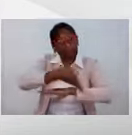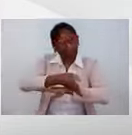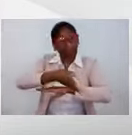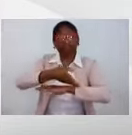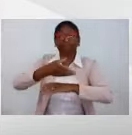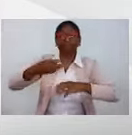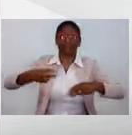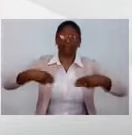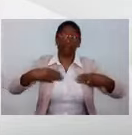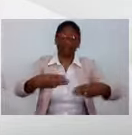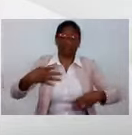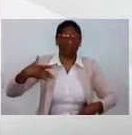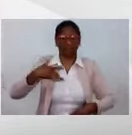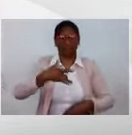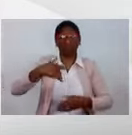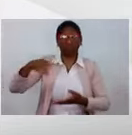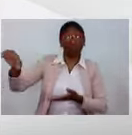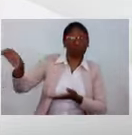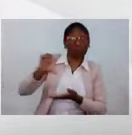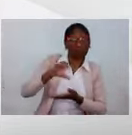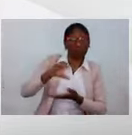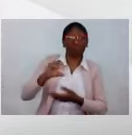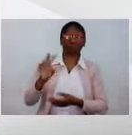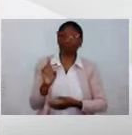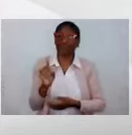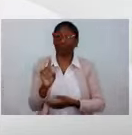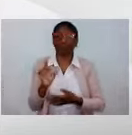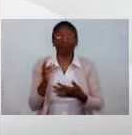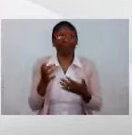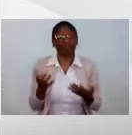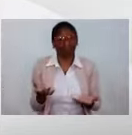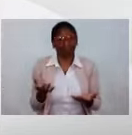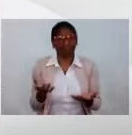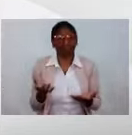se apresenta aí pelo Ministério da Saúde.